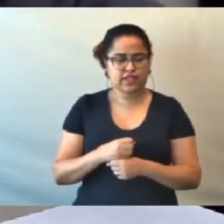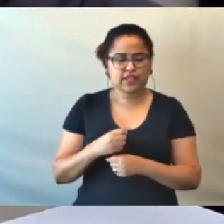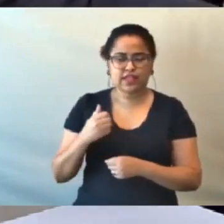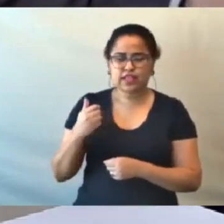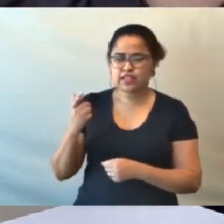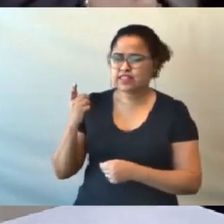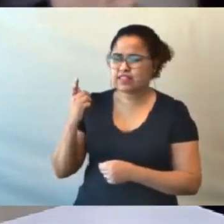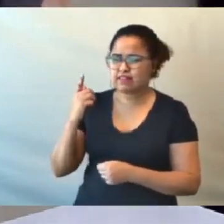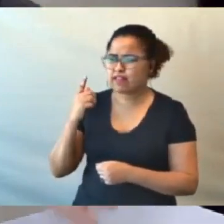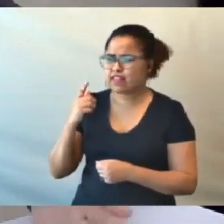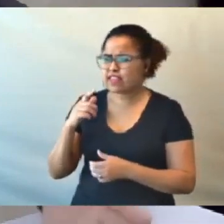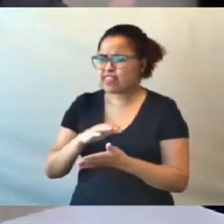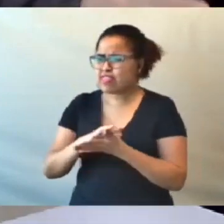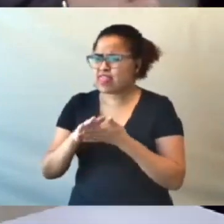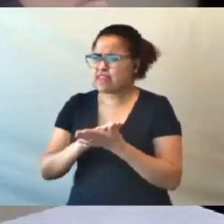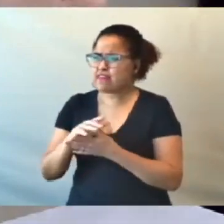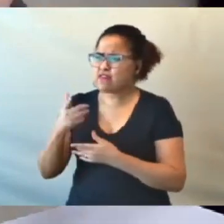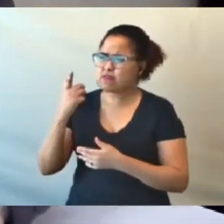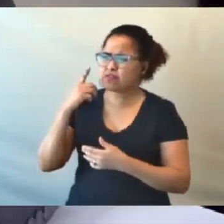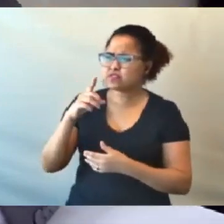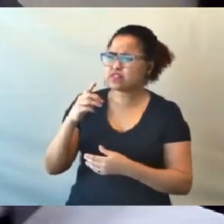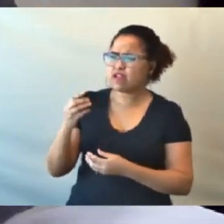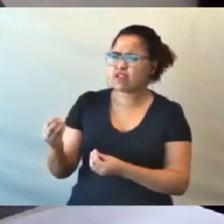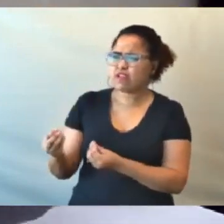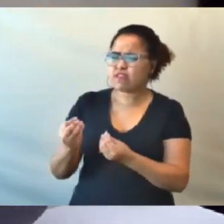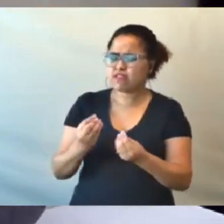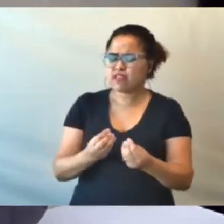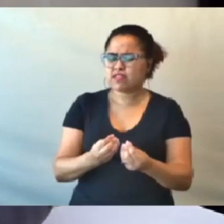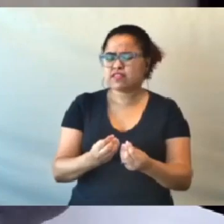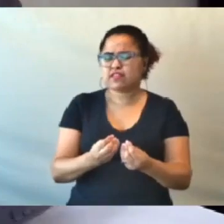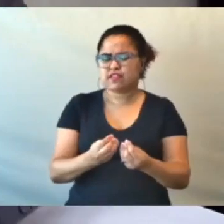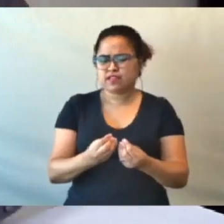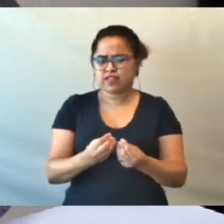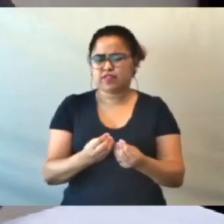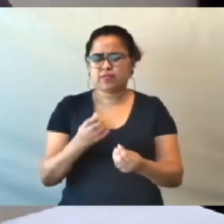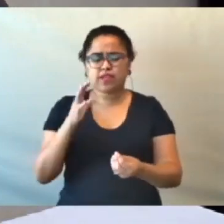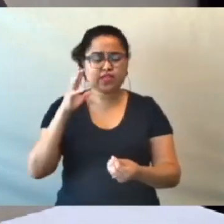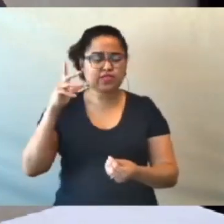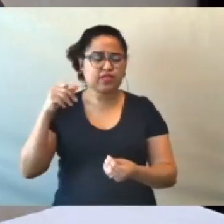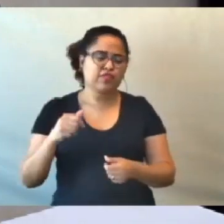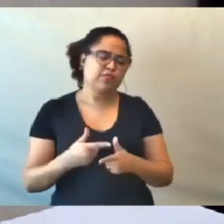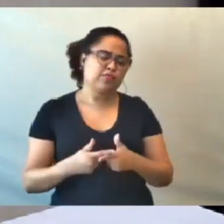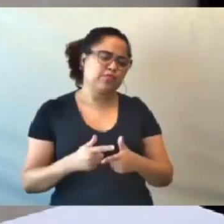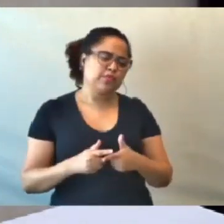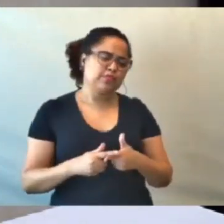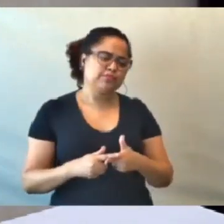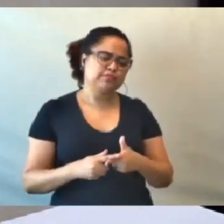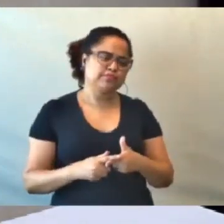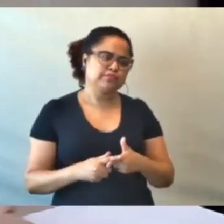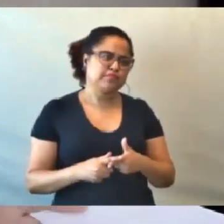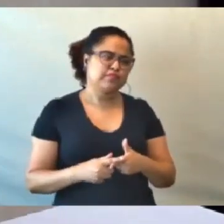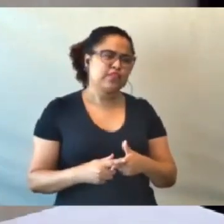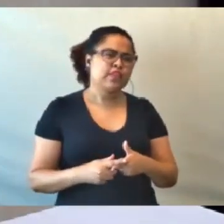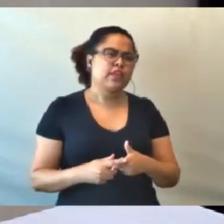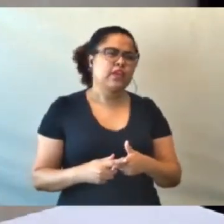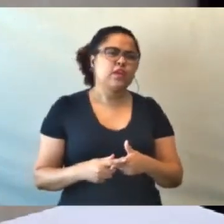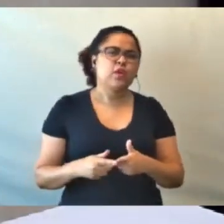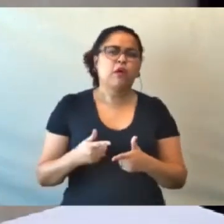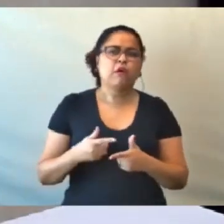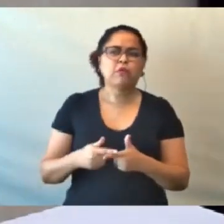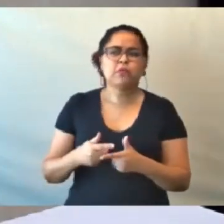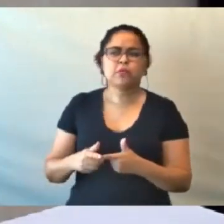que as causas que trazem o fósforo, os nutrientes para dentro da lagoa, não são